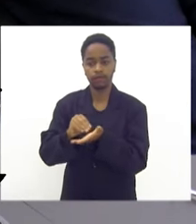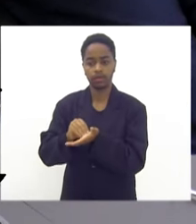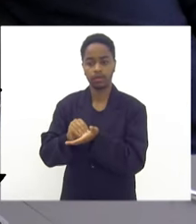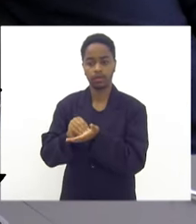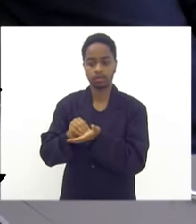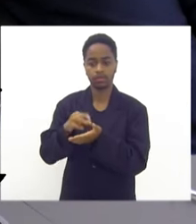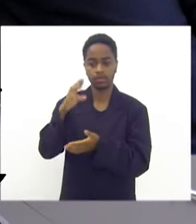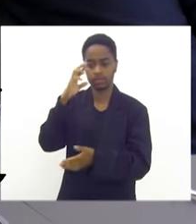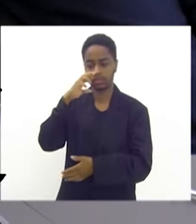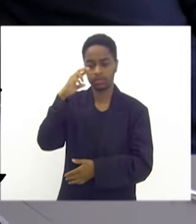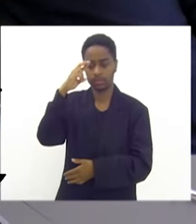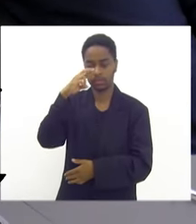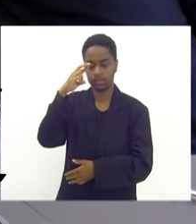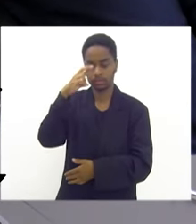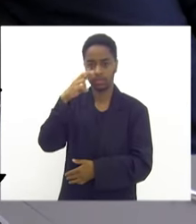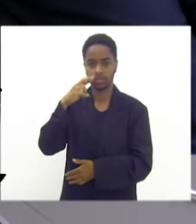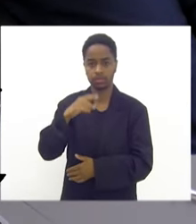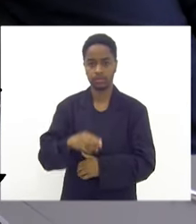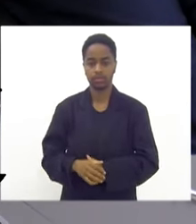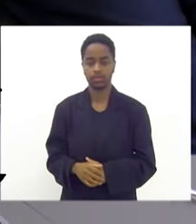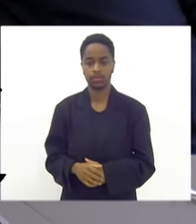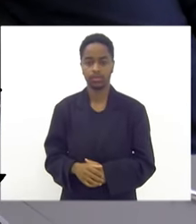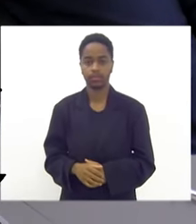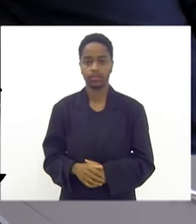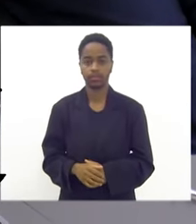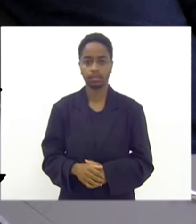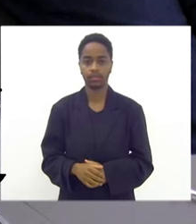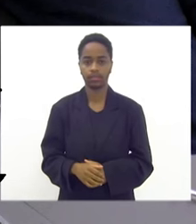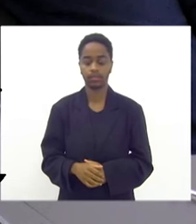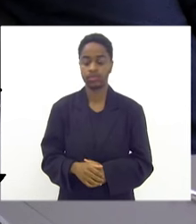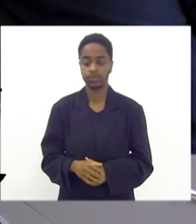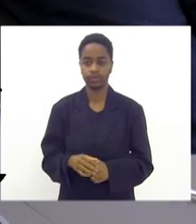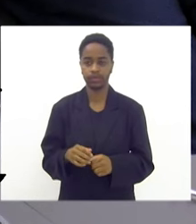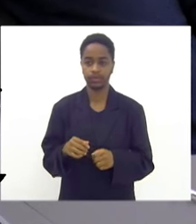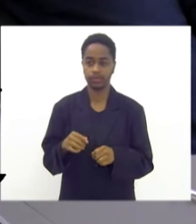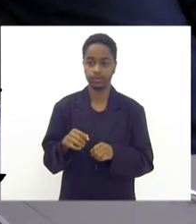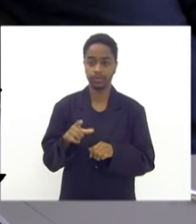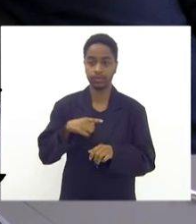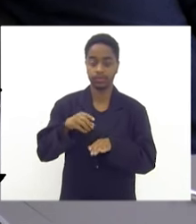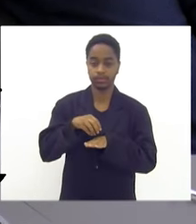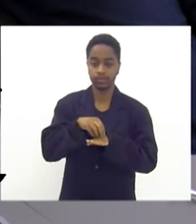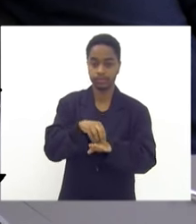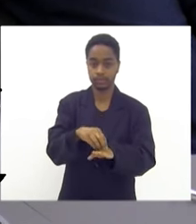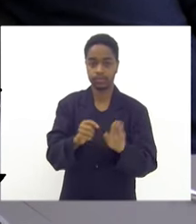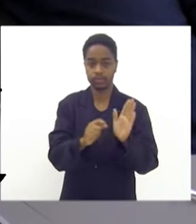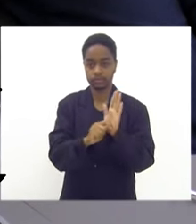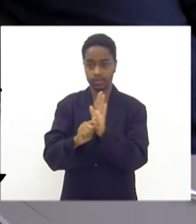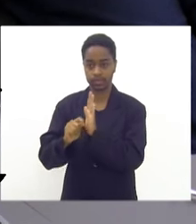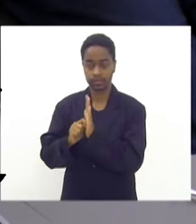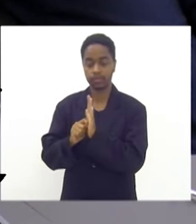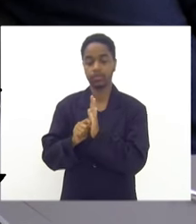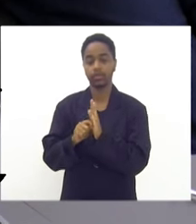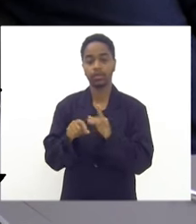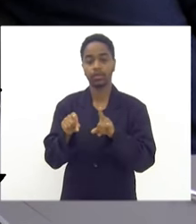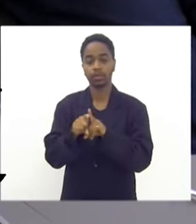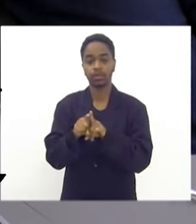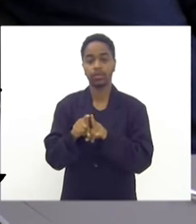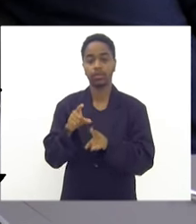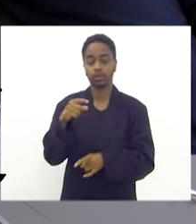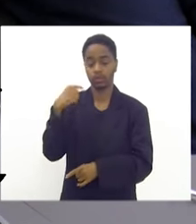que cabe a união Doutor Advogado Geral o Da Gu aqui doutor advogado público da